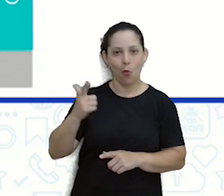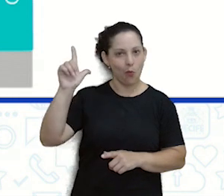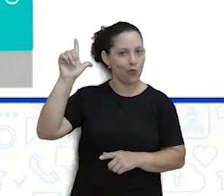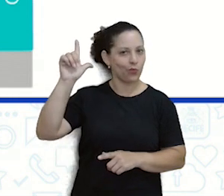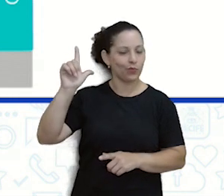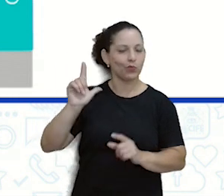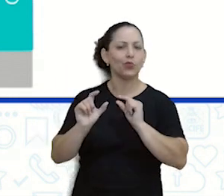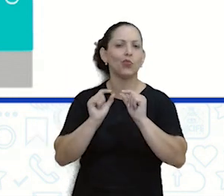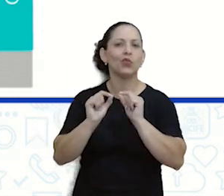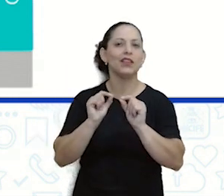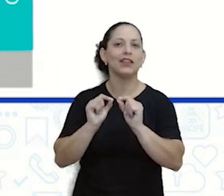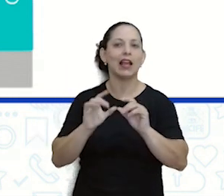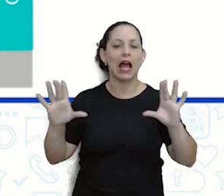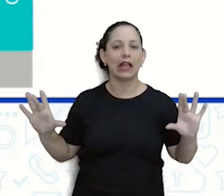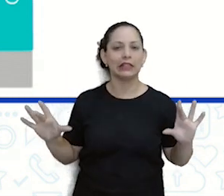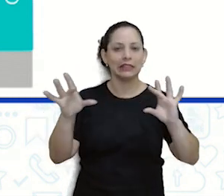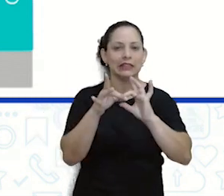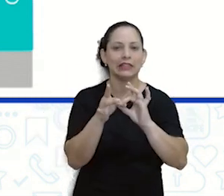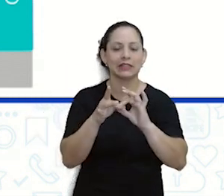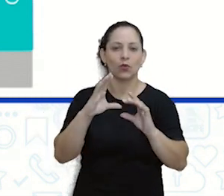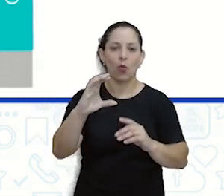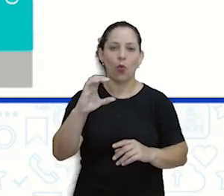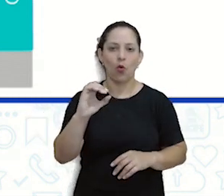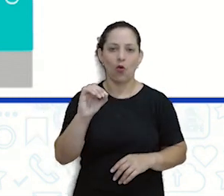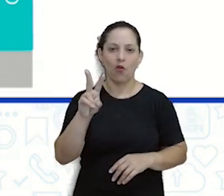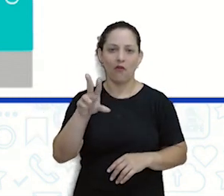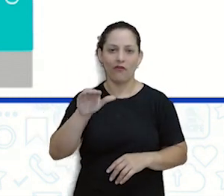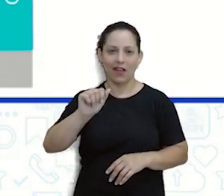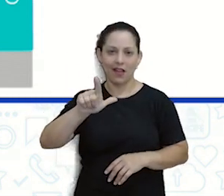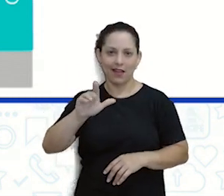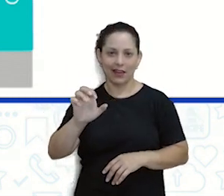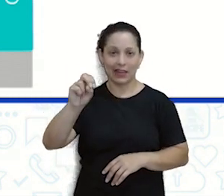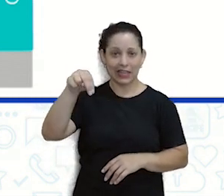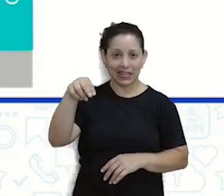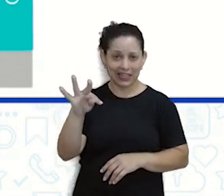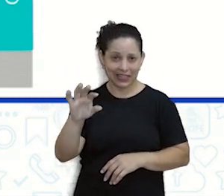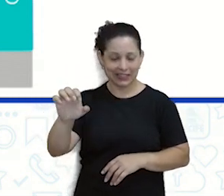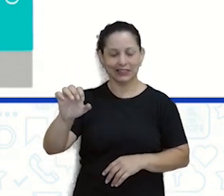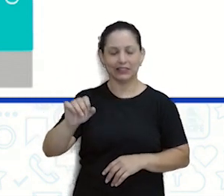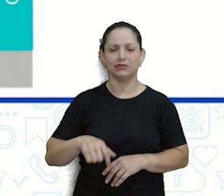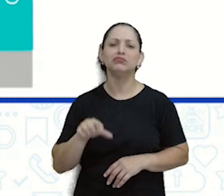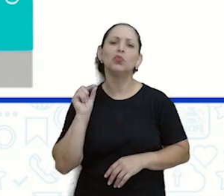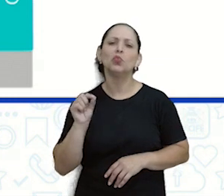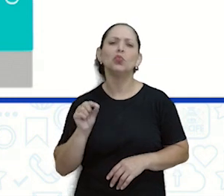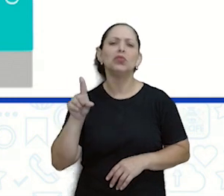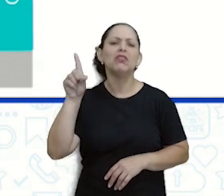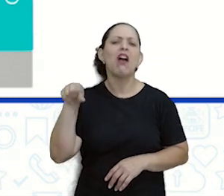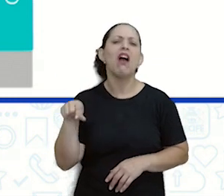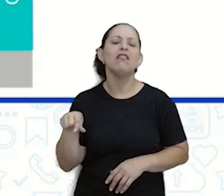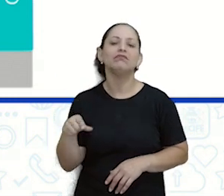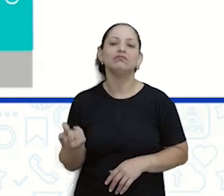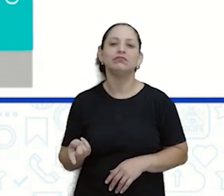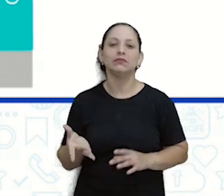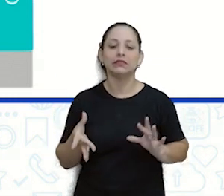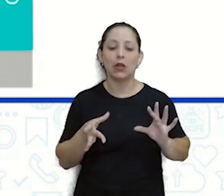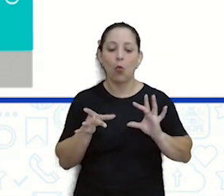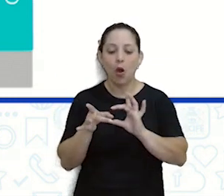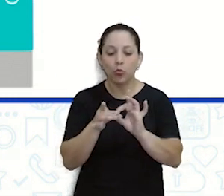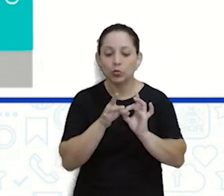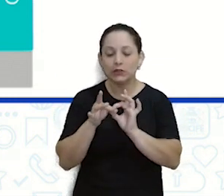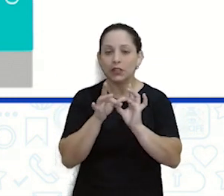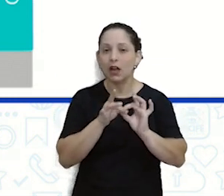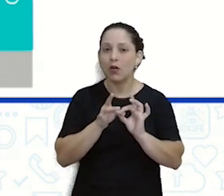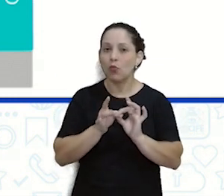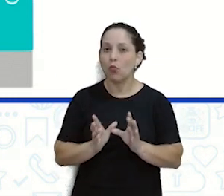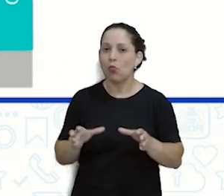ligação covalente. Já a ligação covalente, a gente vê geralmente uma união entre não